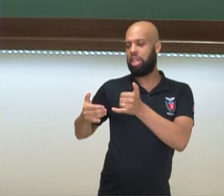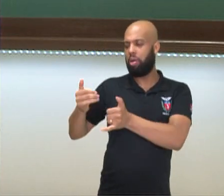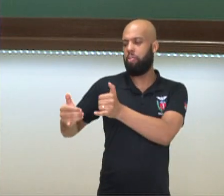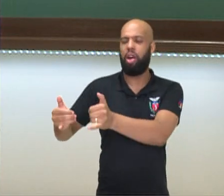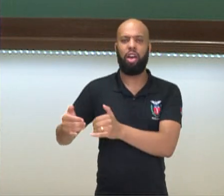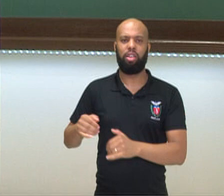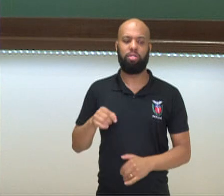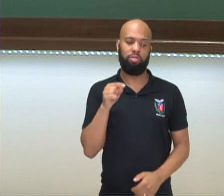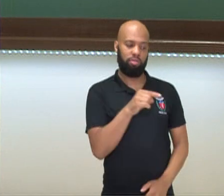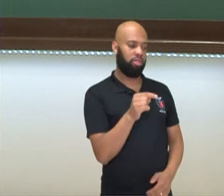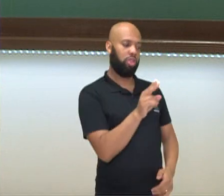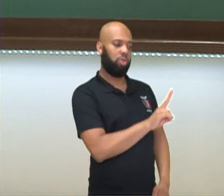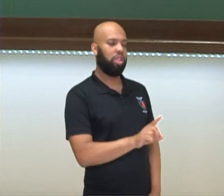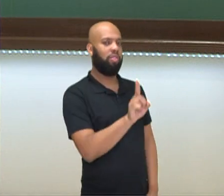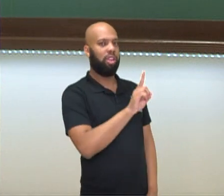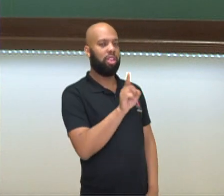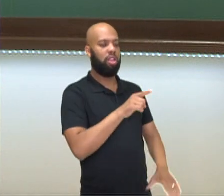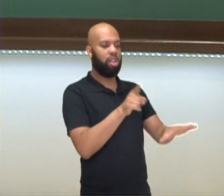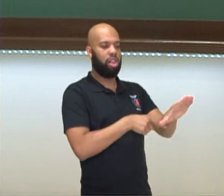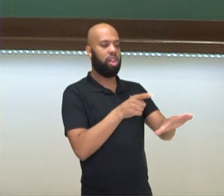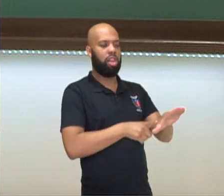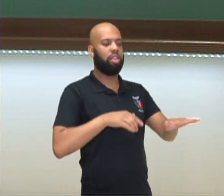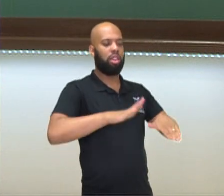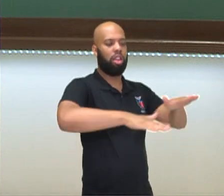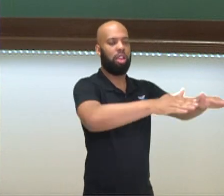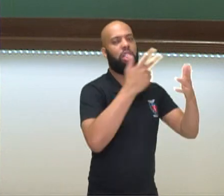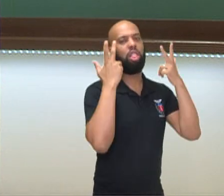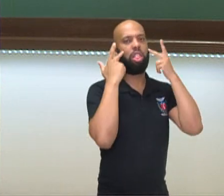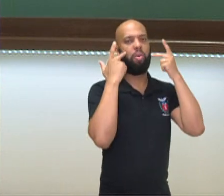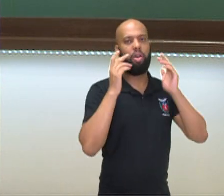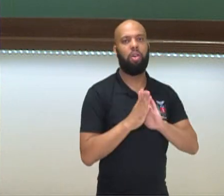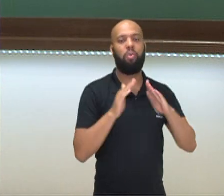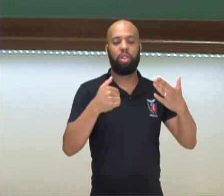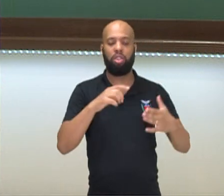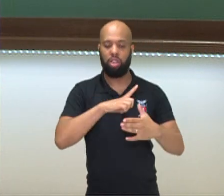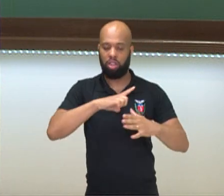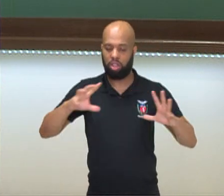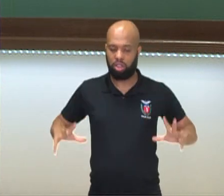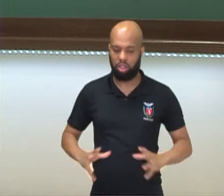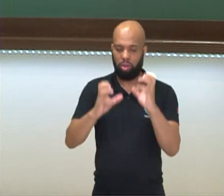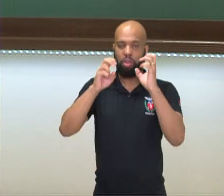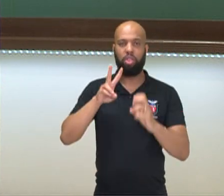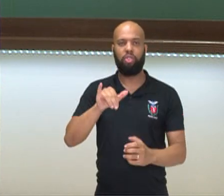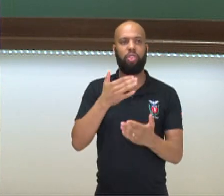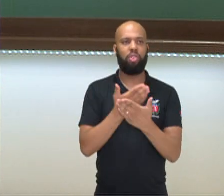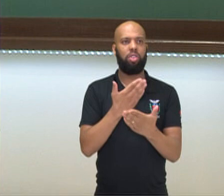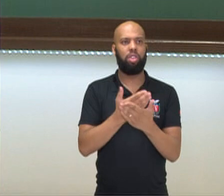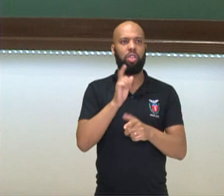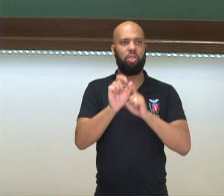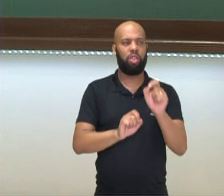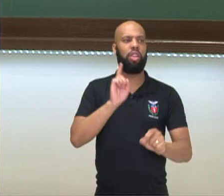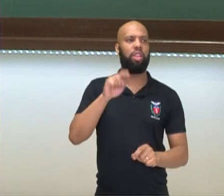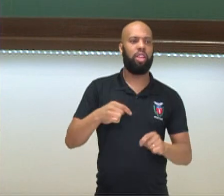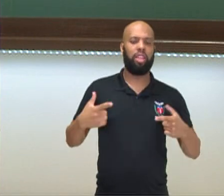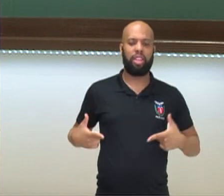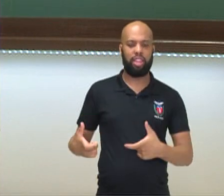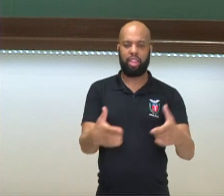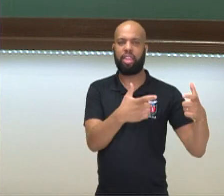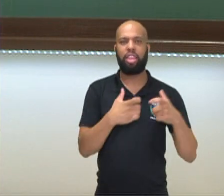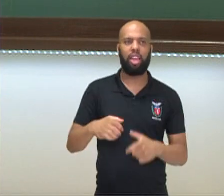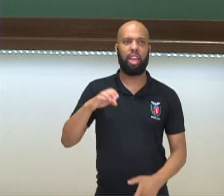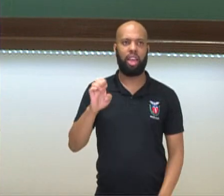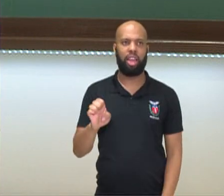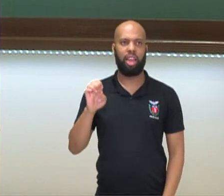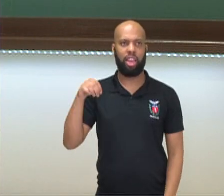bandeirantes não usavam sapato, andavam descalços. Nesse conflito nós vamos ver, nessa Guerra dos Emboabas, nós